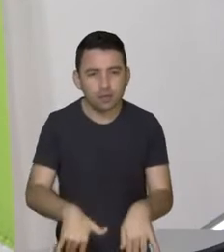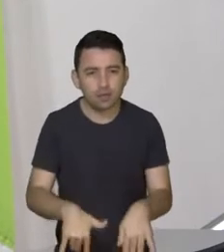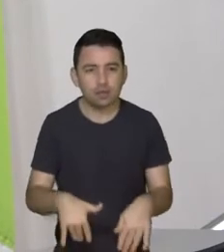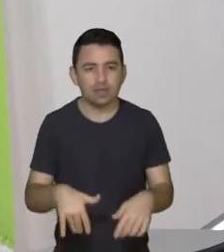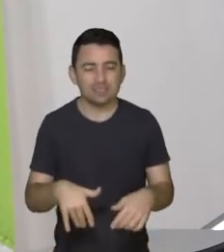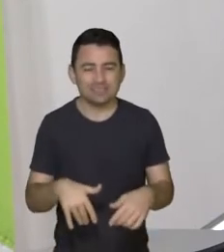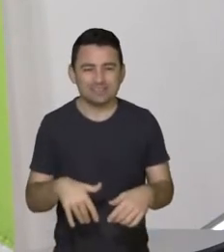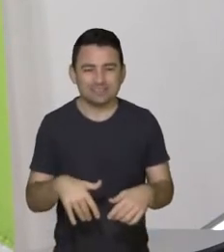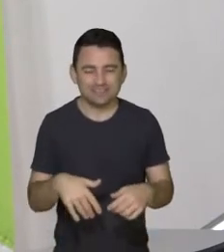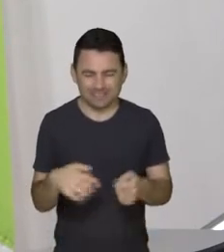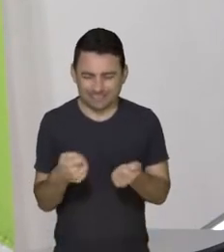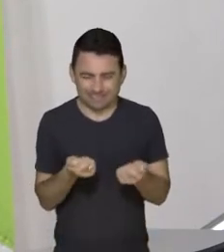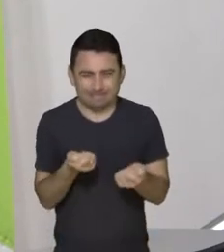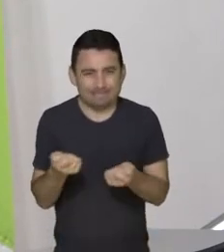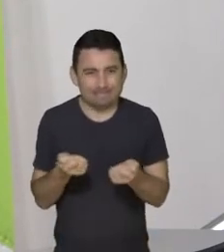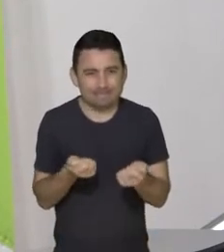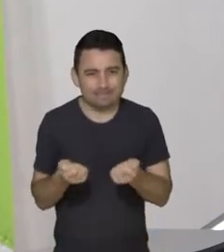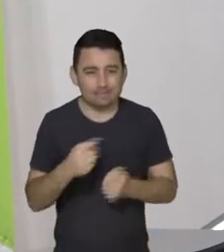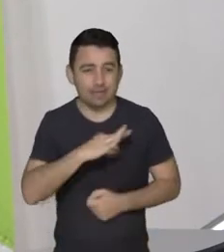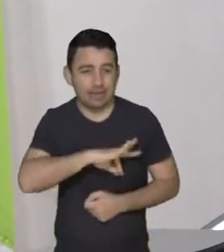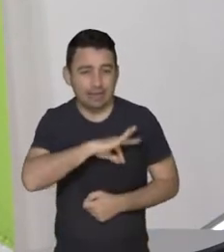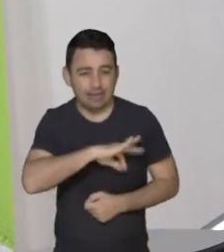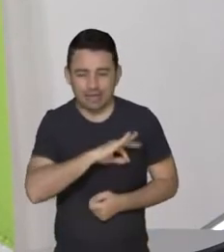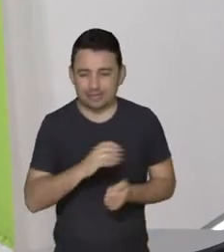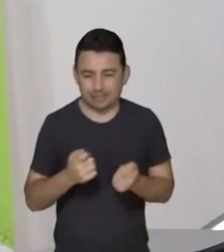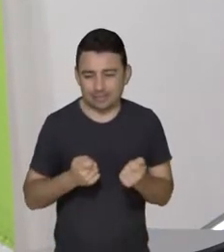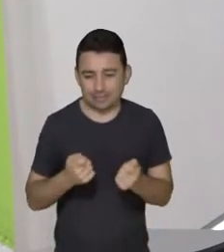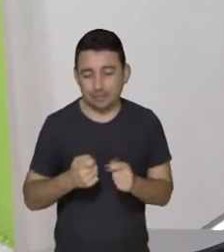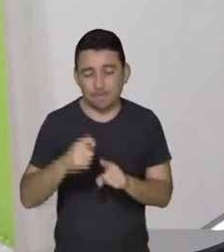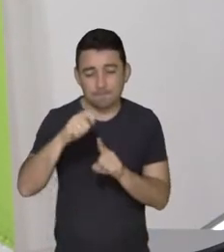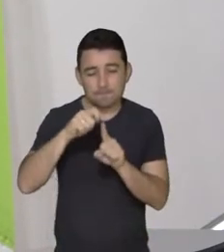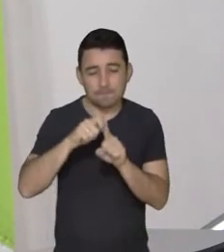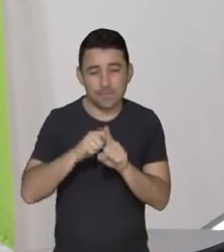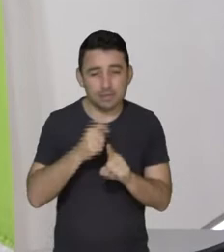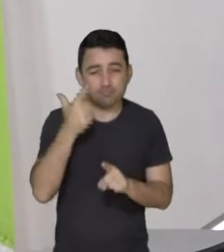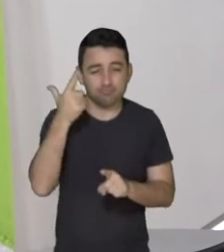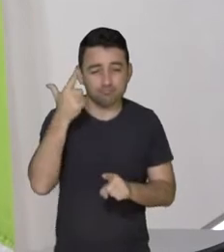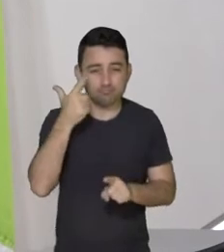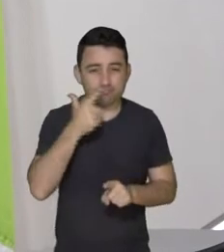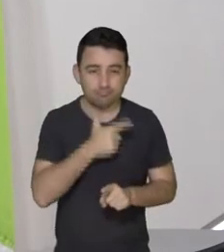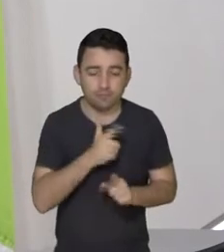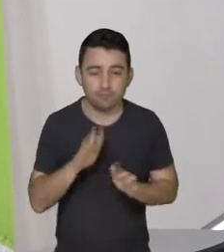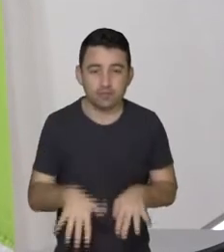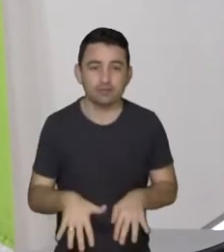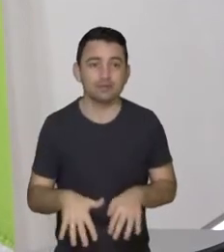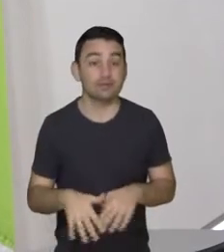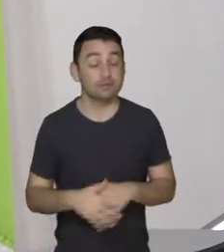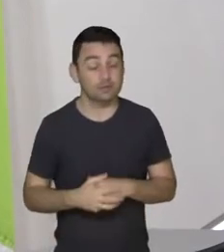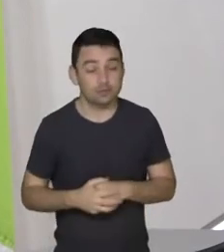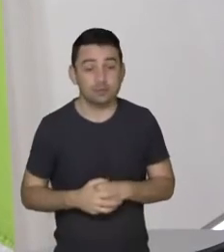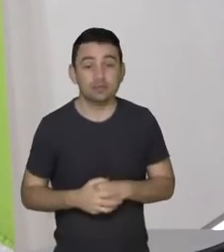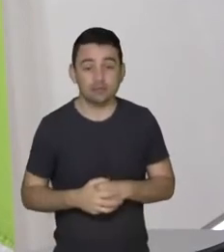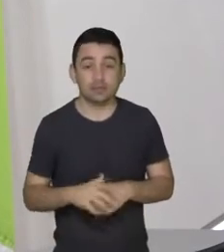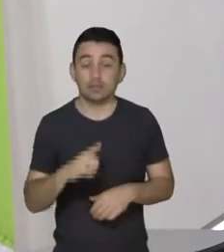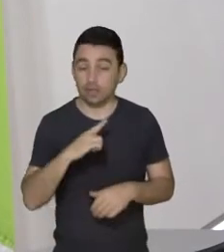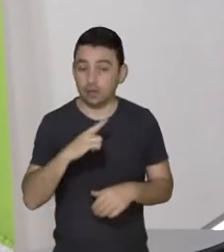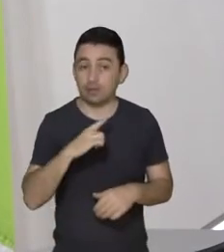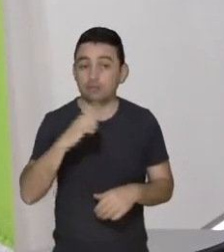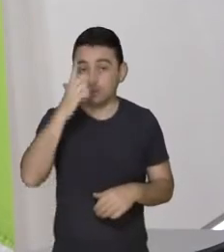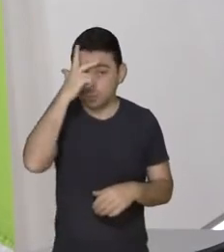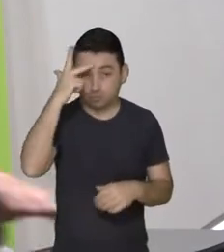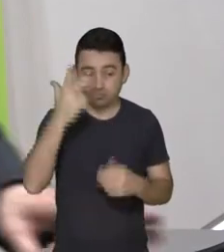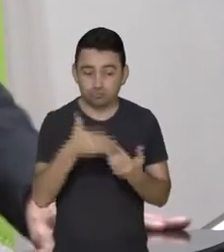de todo lado seu salário para conseguir passar o mês temos gente que precisa de ação mais